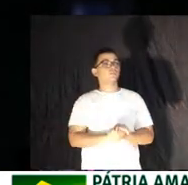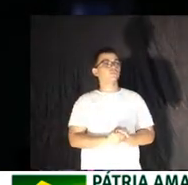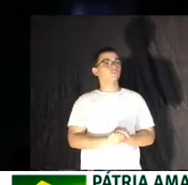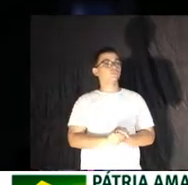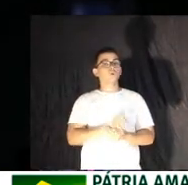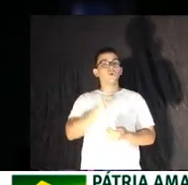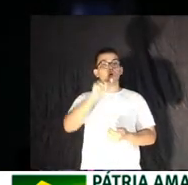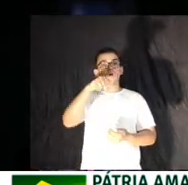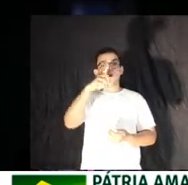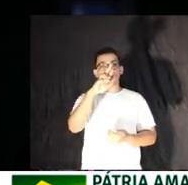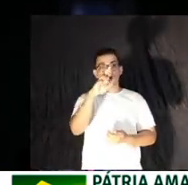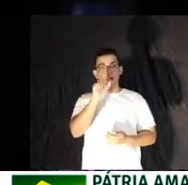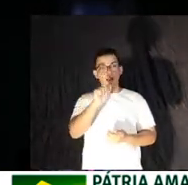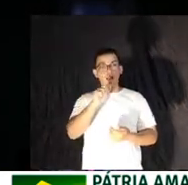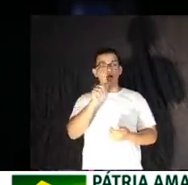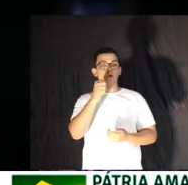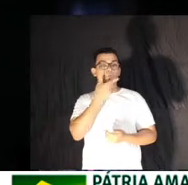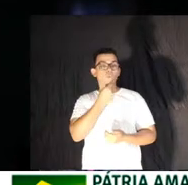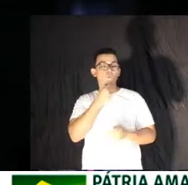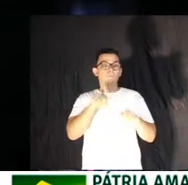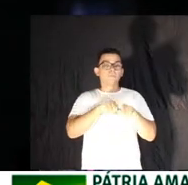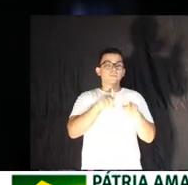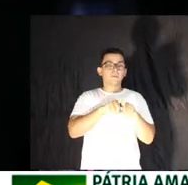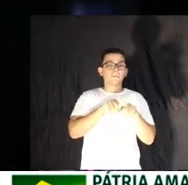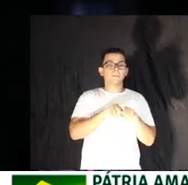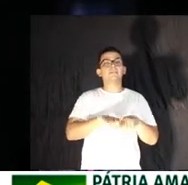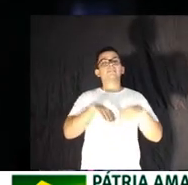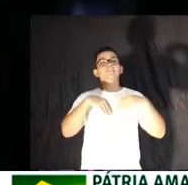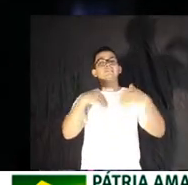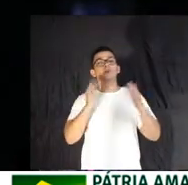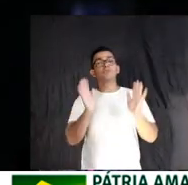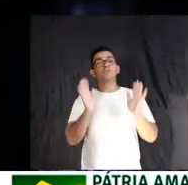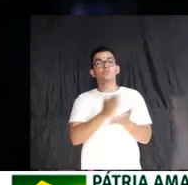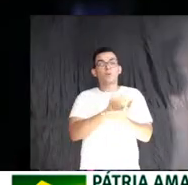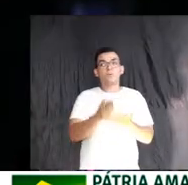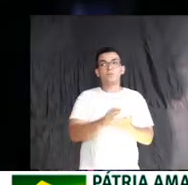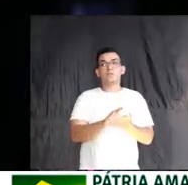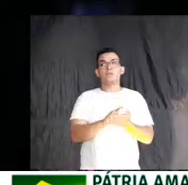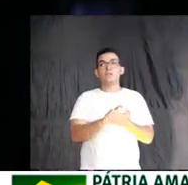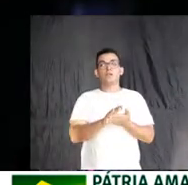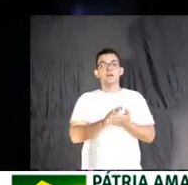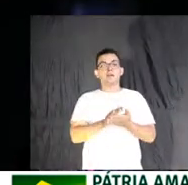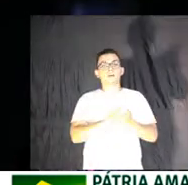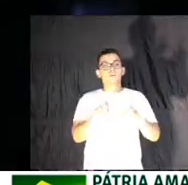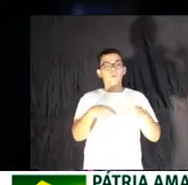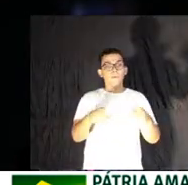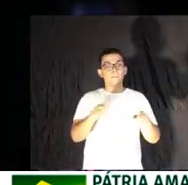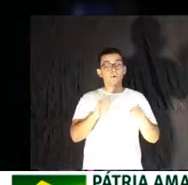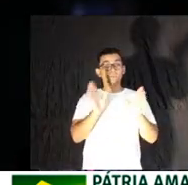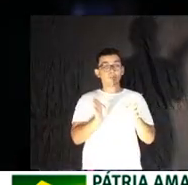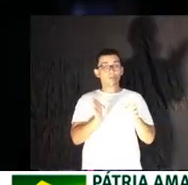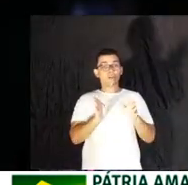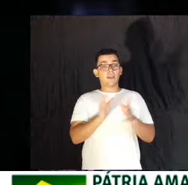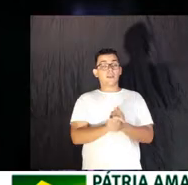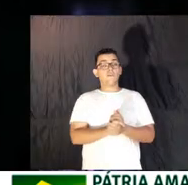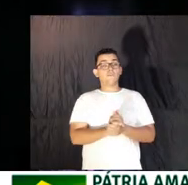o André, aqui no violão também com a gente, tá bom? Então, já vamos começando de música, já vamos voltar aqui